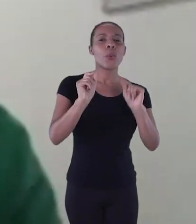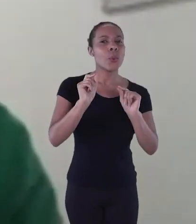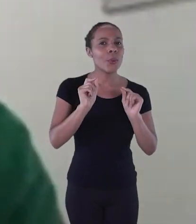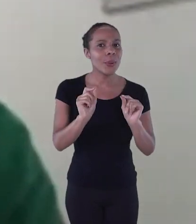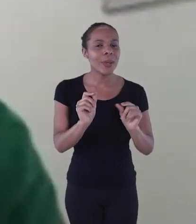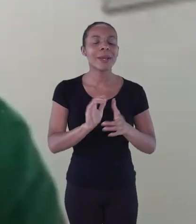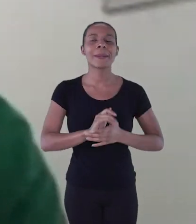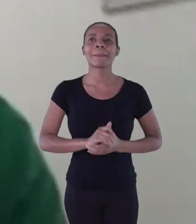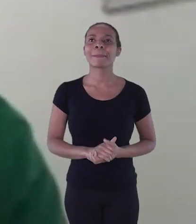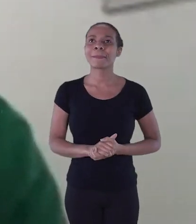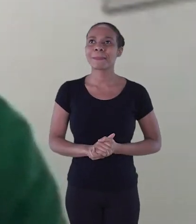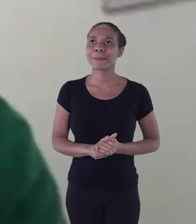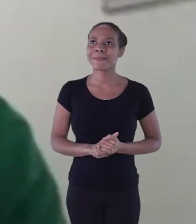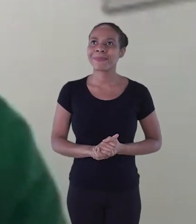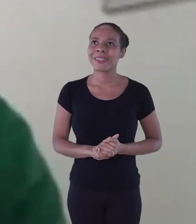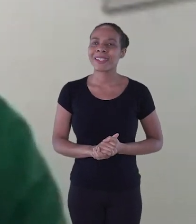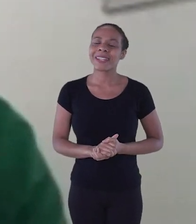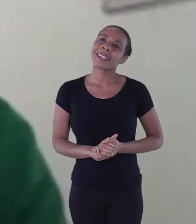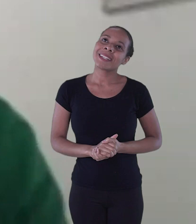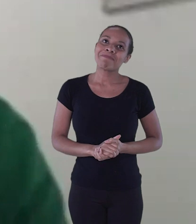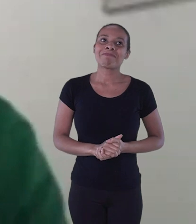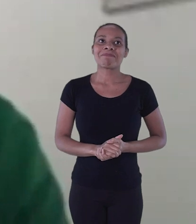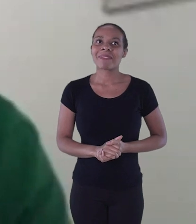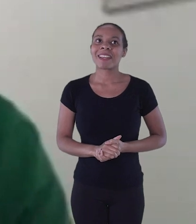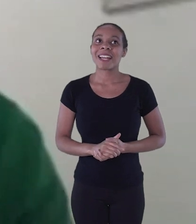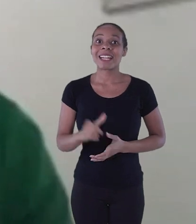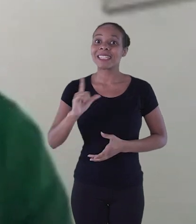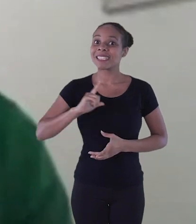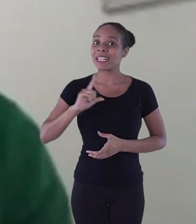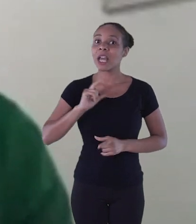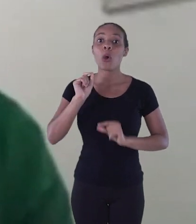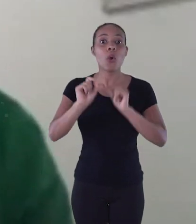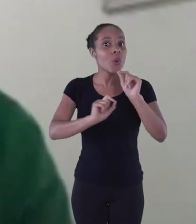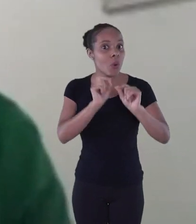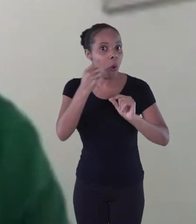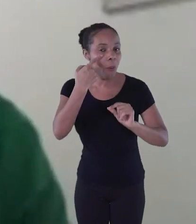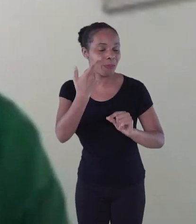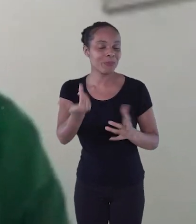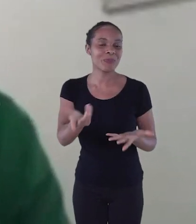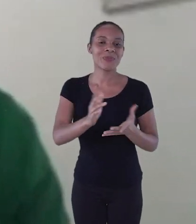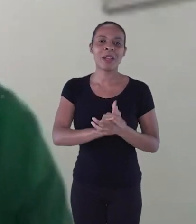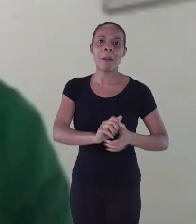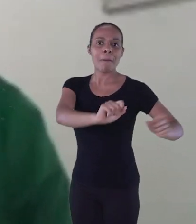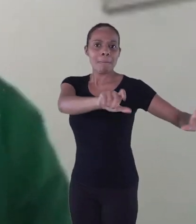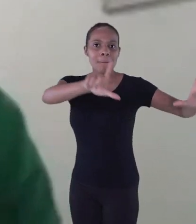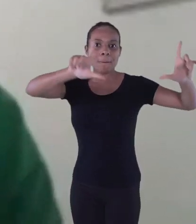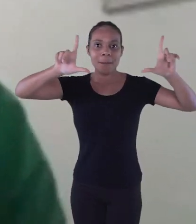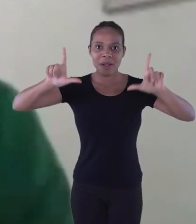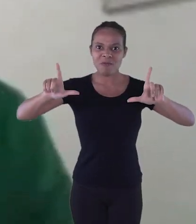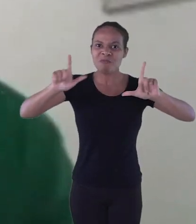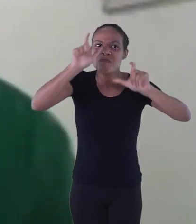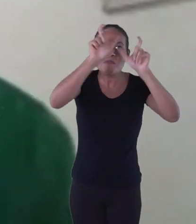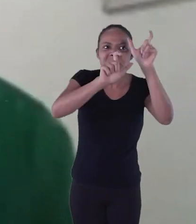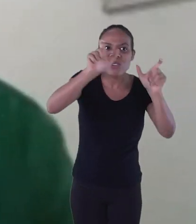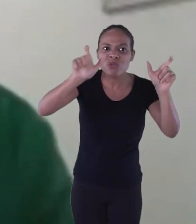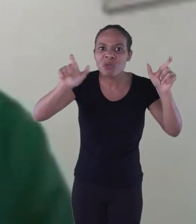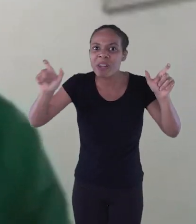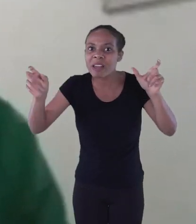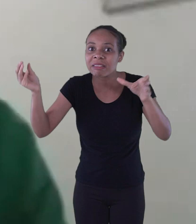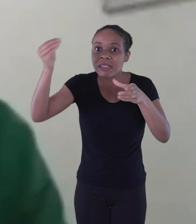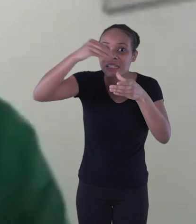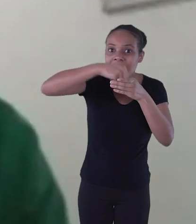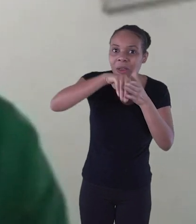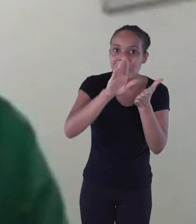exatamente ter um painel muito extenso desses personagens. E foi